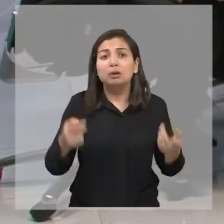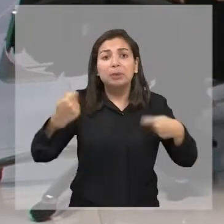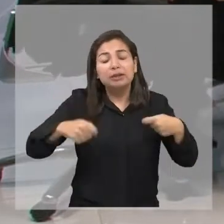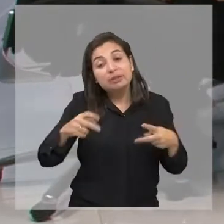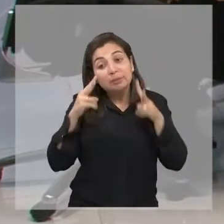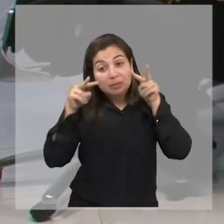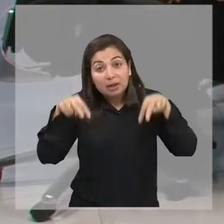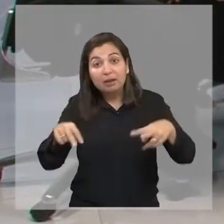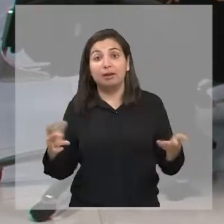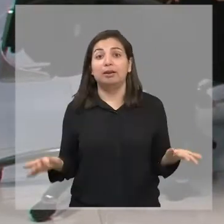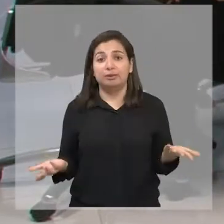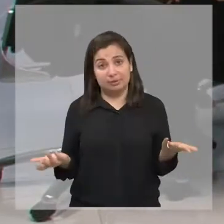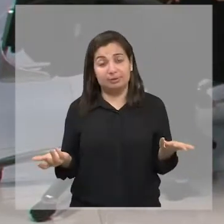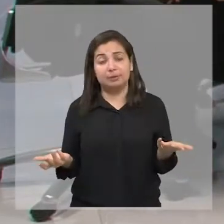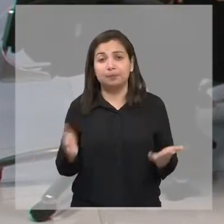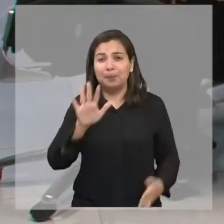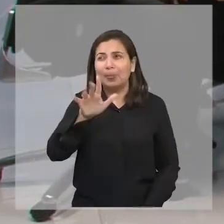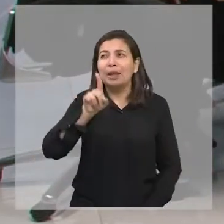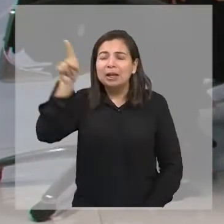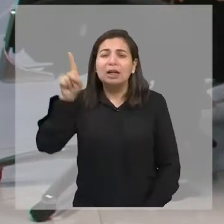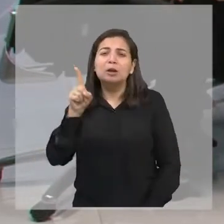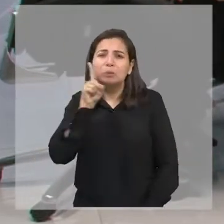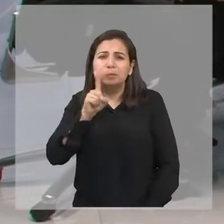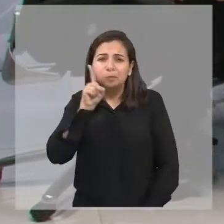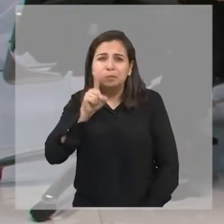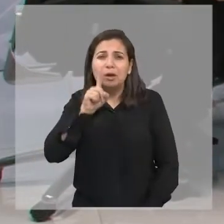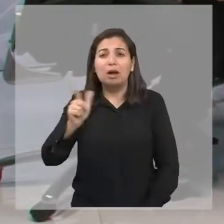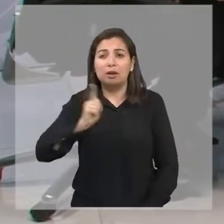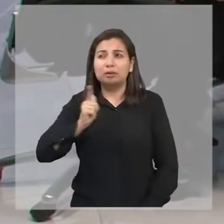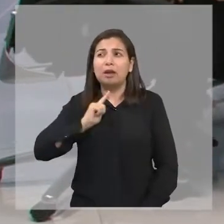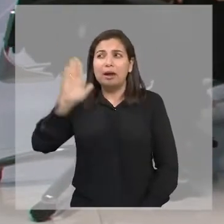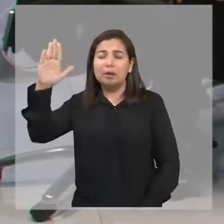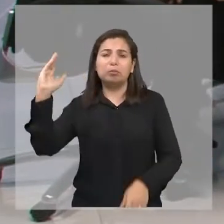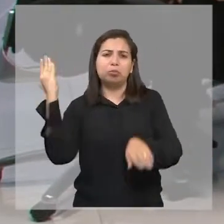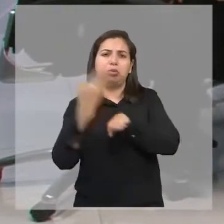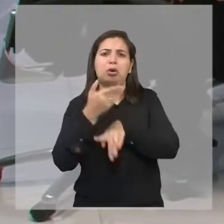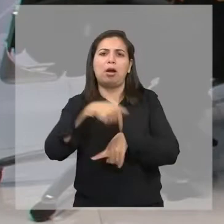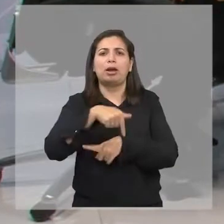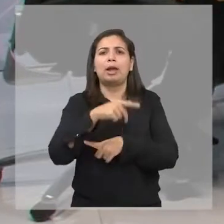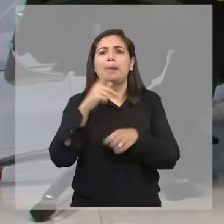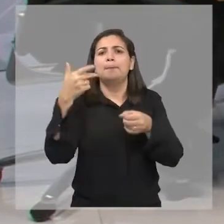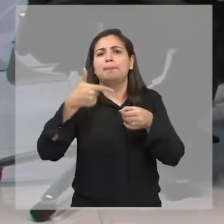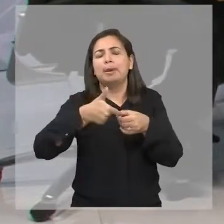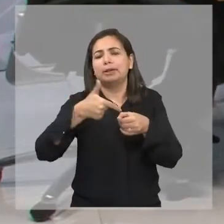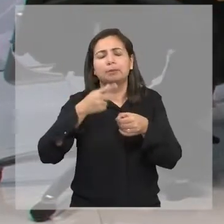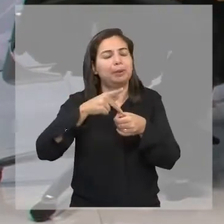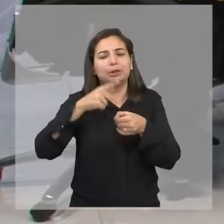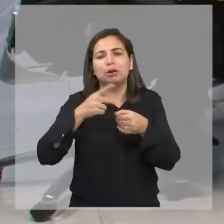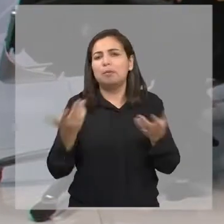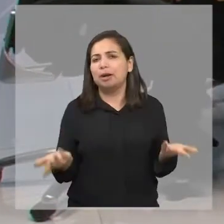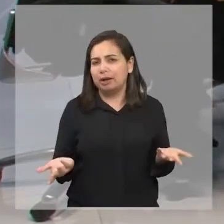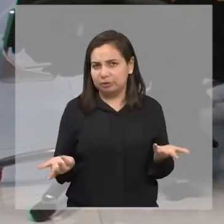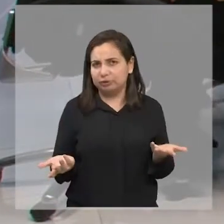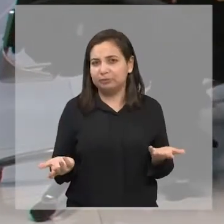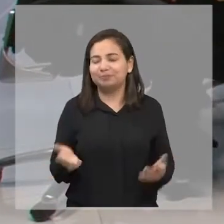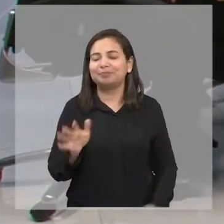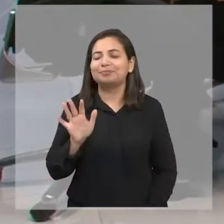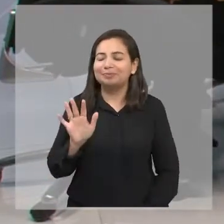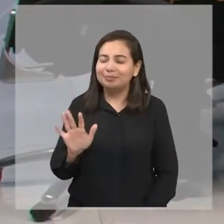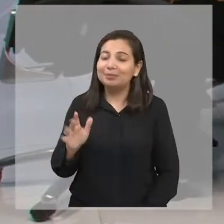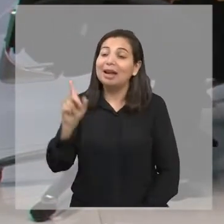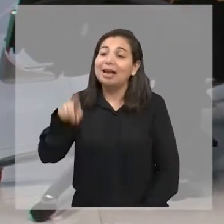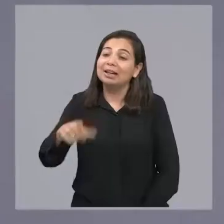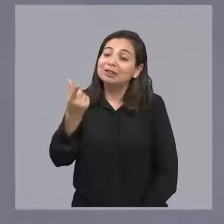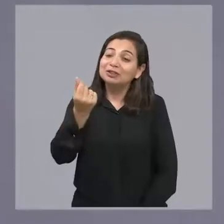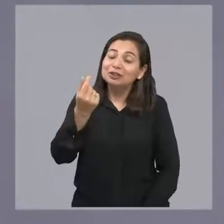Mas na Enron, lá nos Estados Unidos, um daqueles escândalos já bate a Petrobras. Mas vamos pra frente, olha. Mas não é estatal. A Enron é privada. Mas era dinheiro do